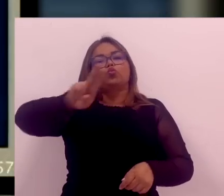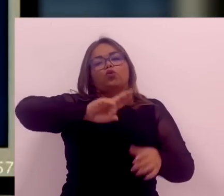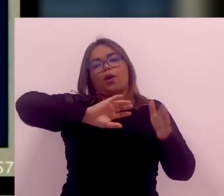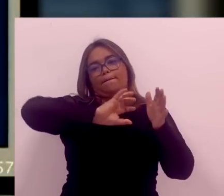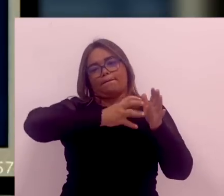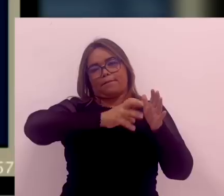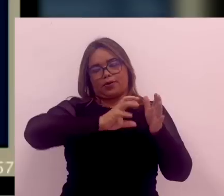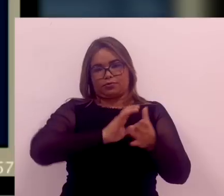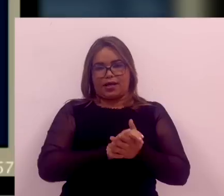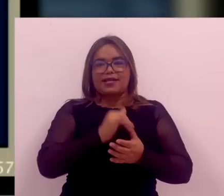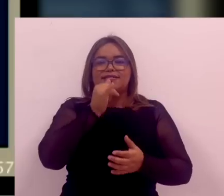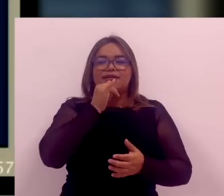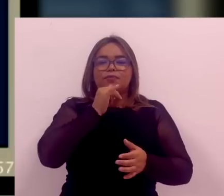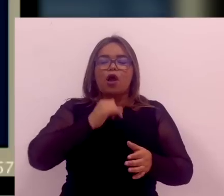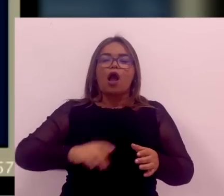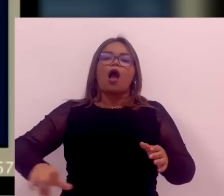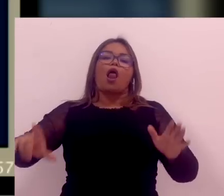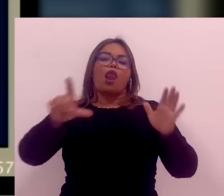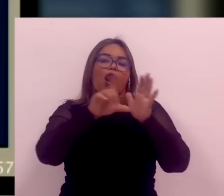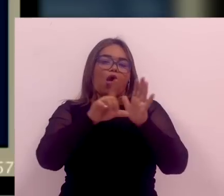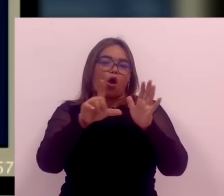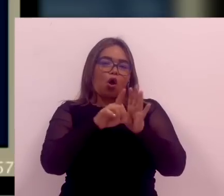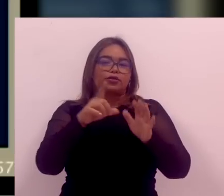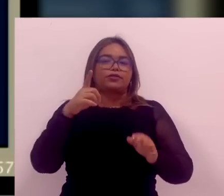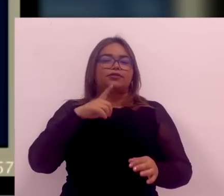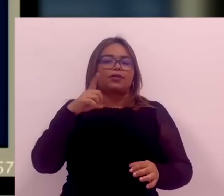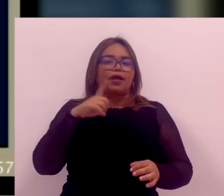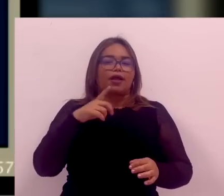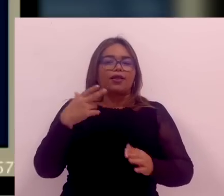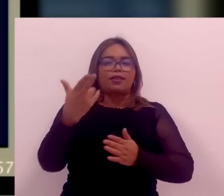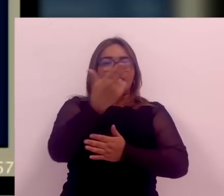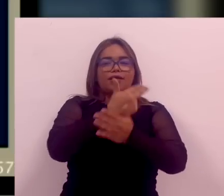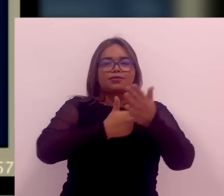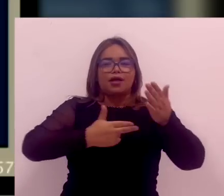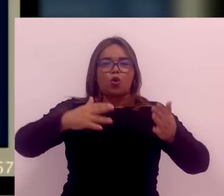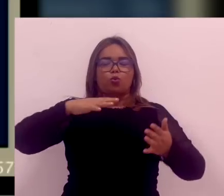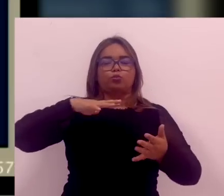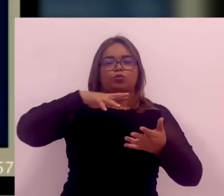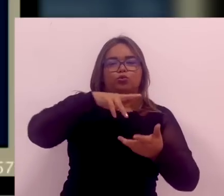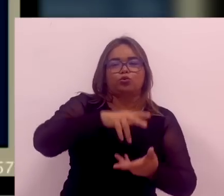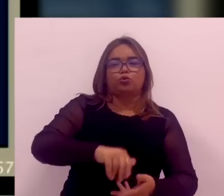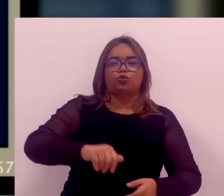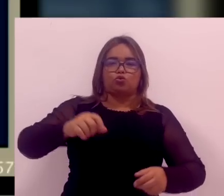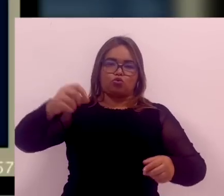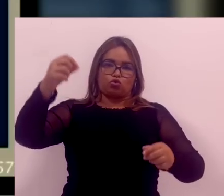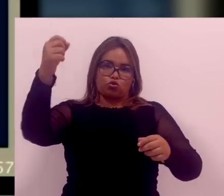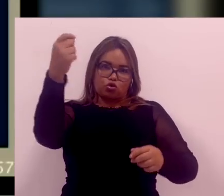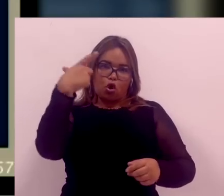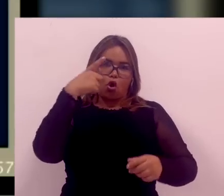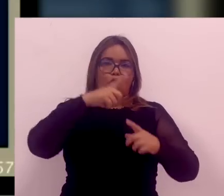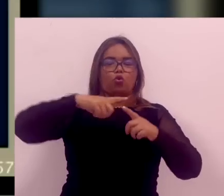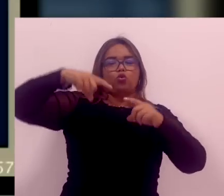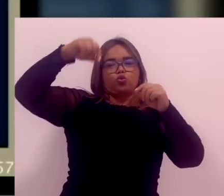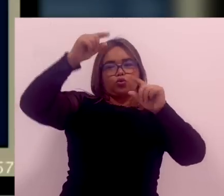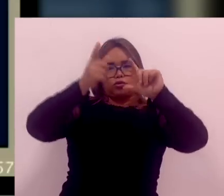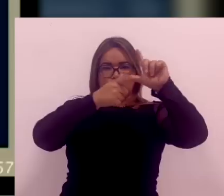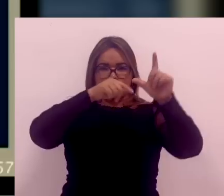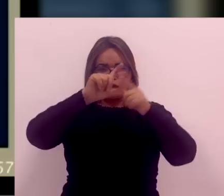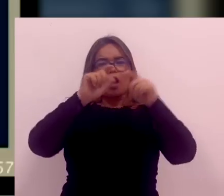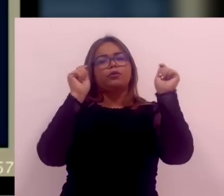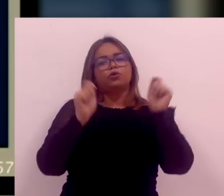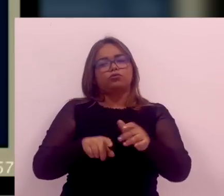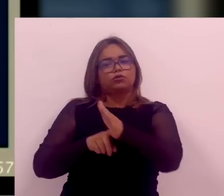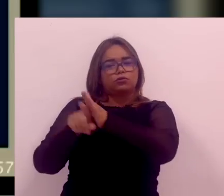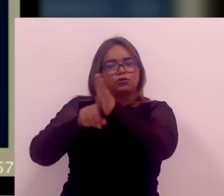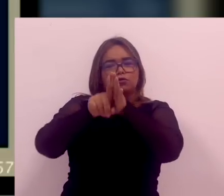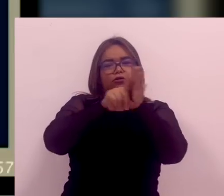nossos principais emblemas são tomados. A própria loja é uma representação do mundo. Ela é enfeitada com imagens do Sol, da Lua e